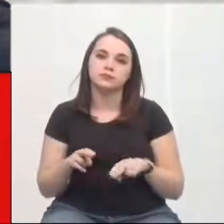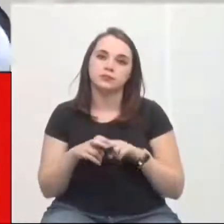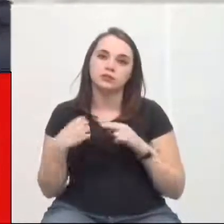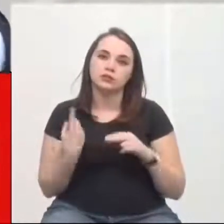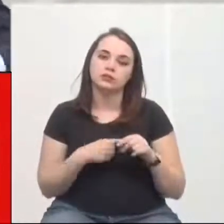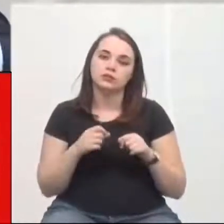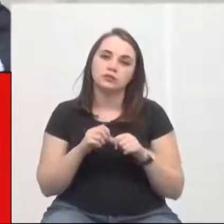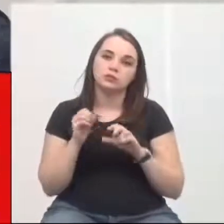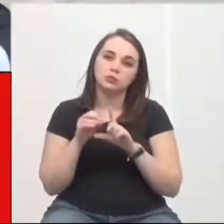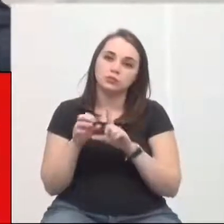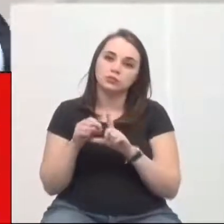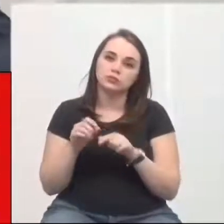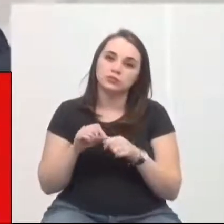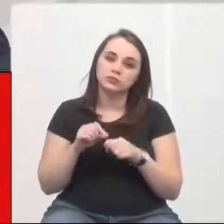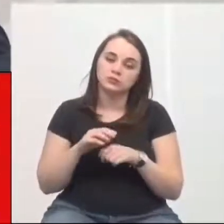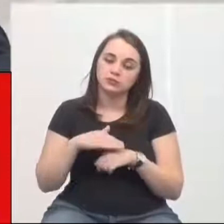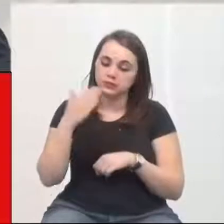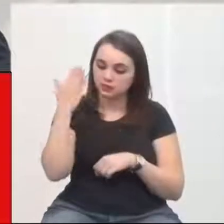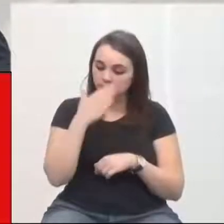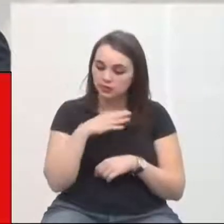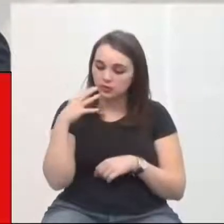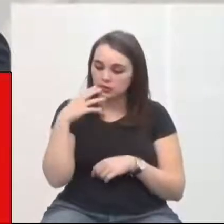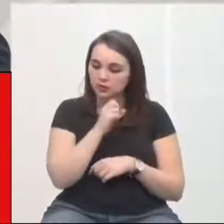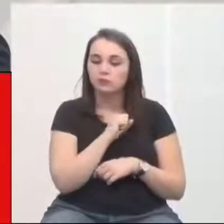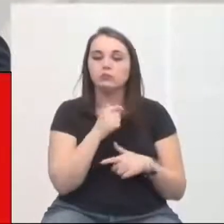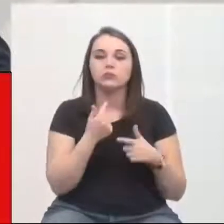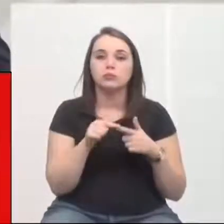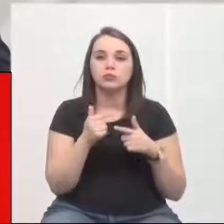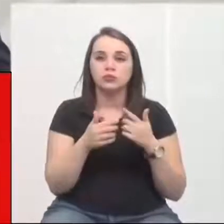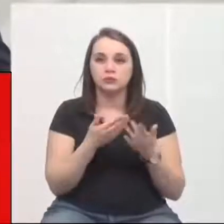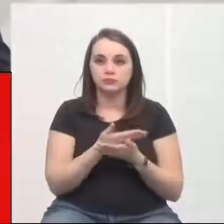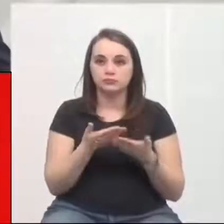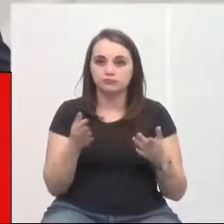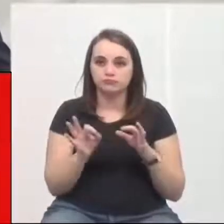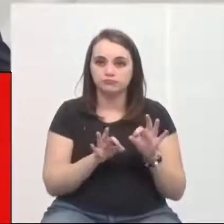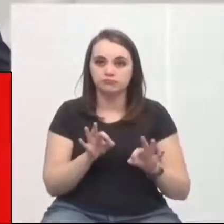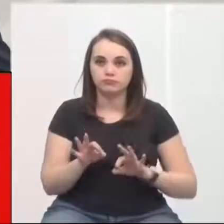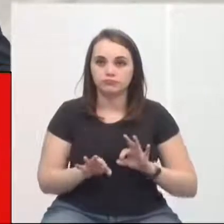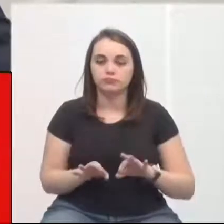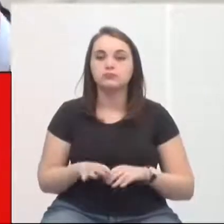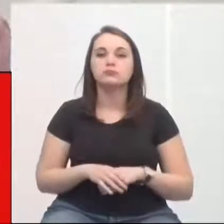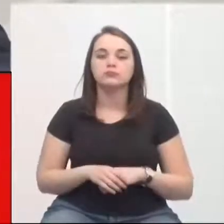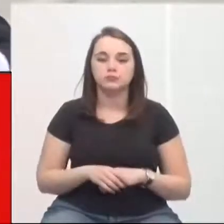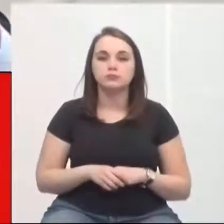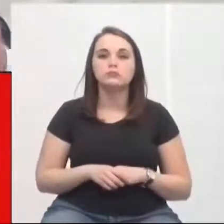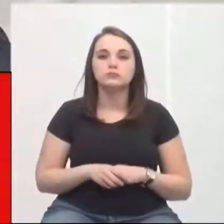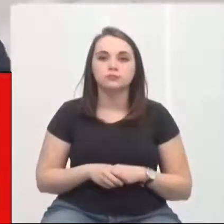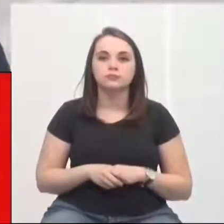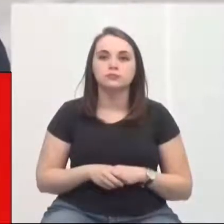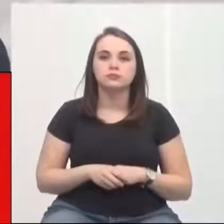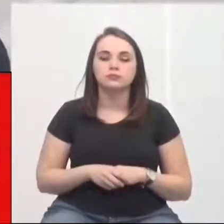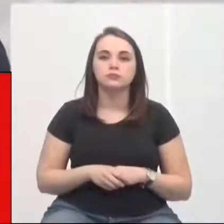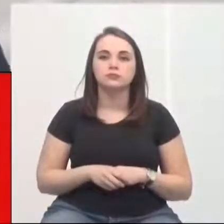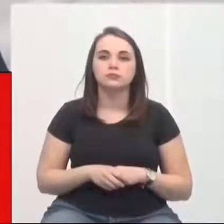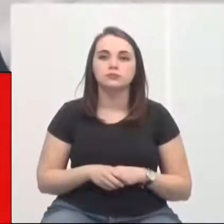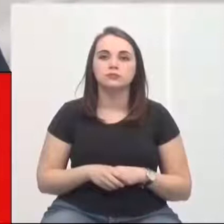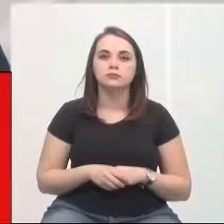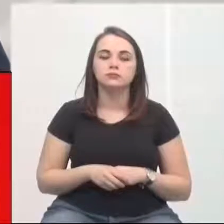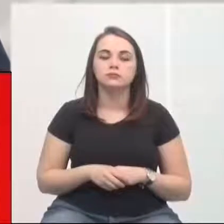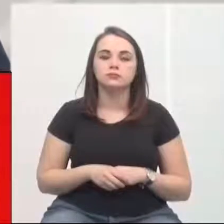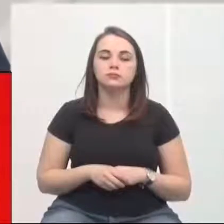dar uma celeridade maior para resolver esses problemas que são a questão dos buracos e as valas na nossa